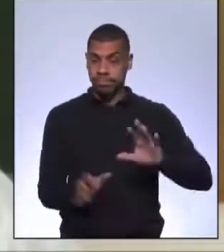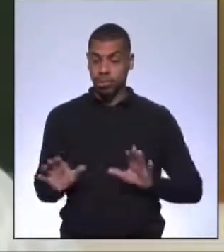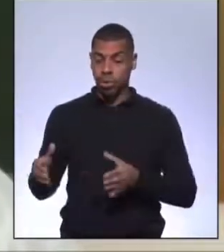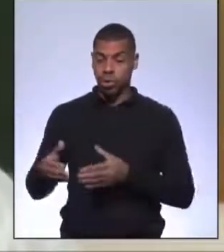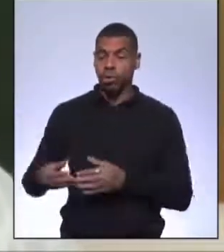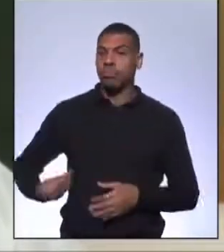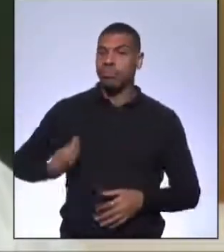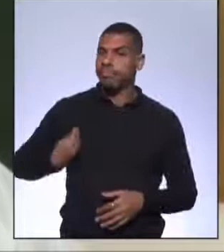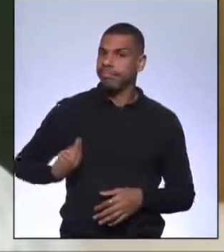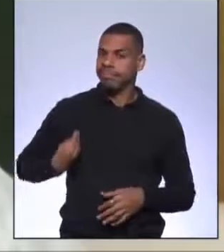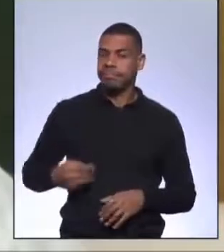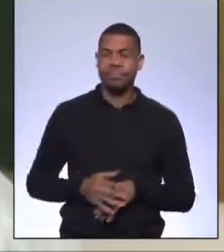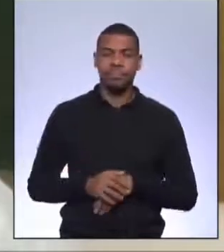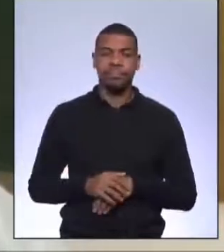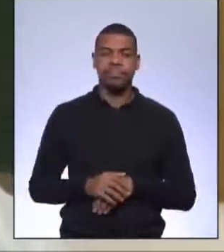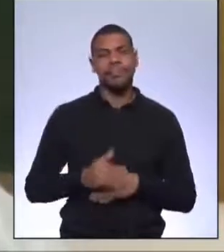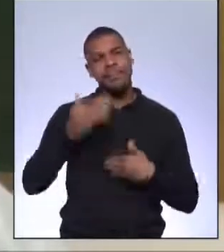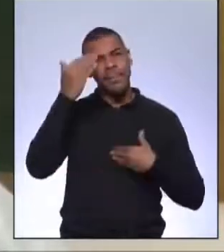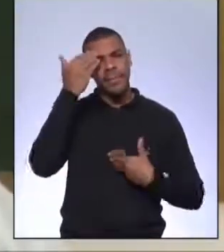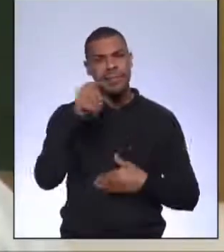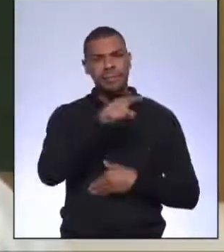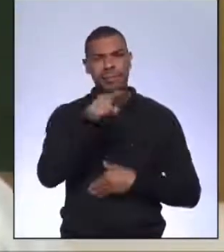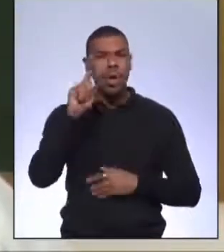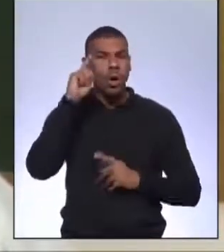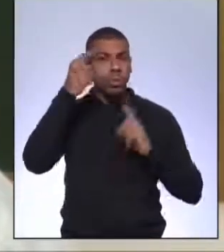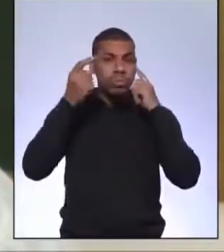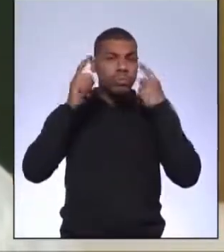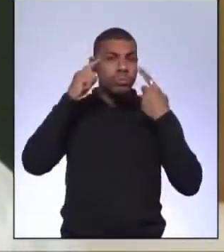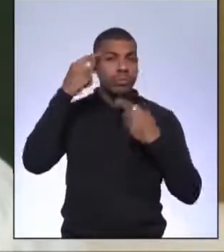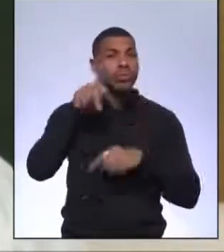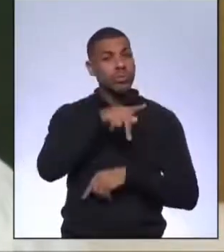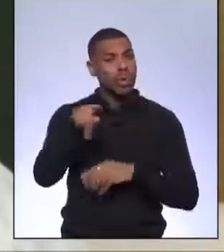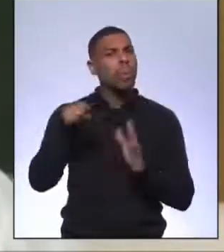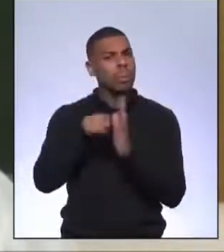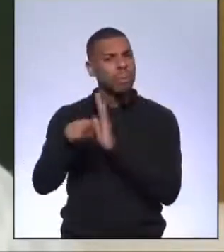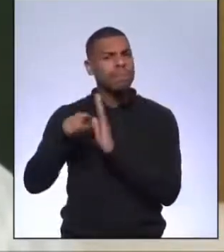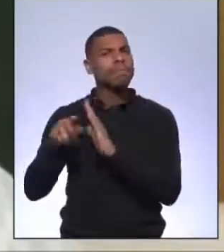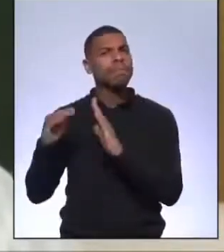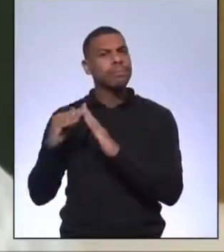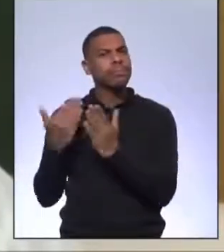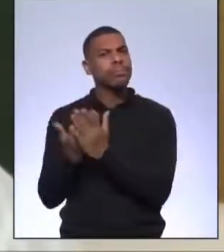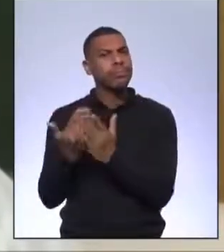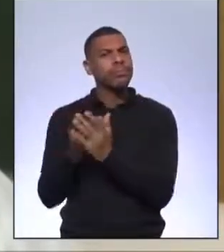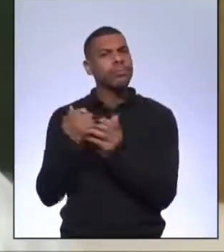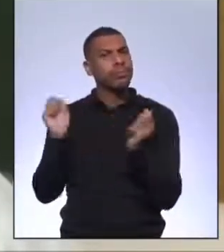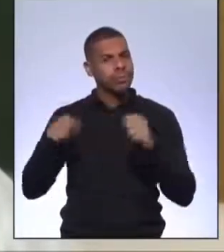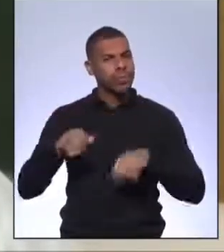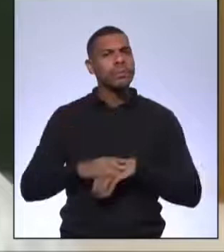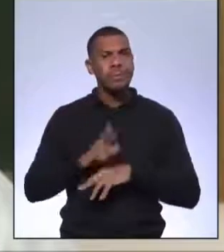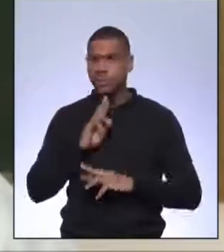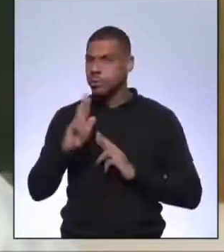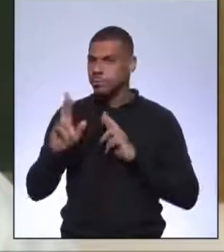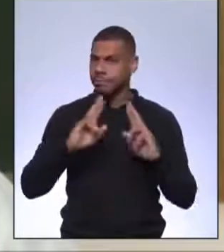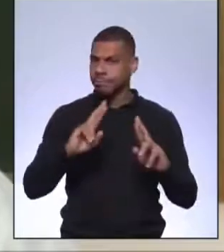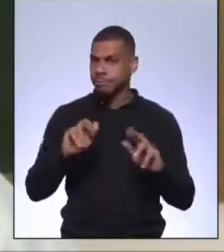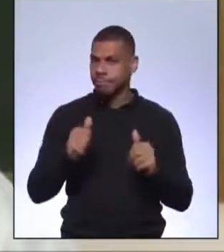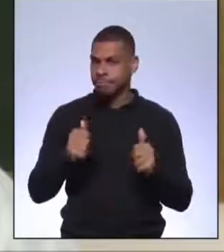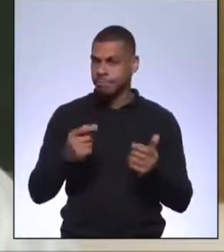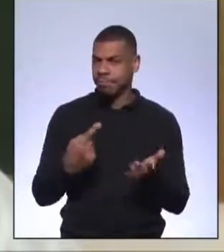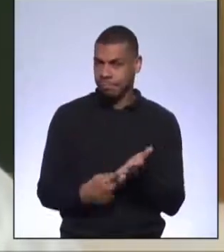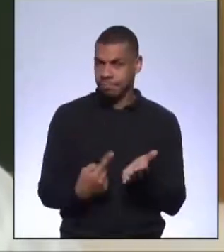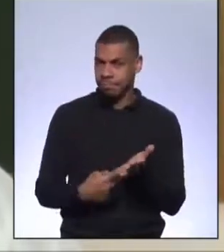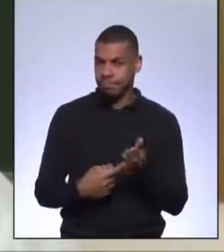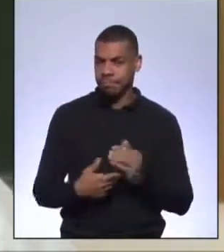Gente, agradeço muito, tá? Qualquer dúvida aí, você tem o seu professor aí que é muito competente para ajudar você nas